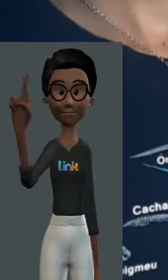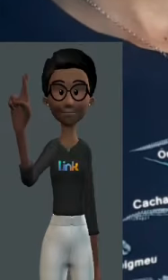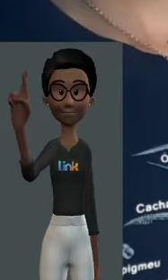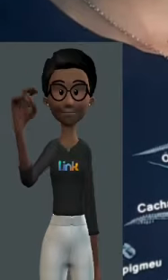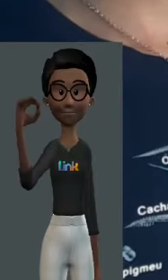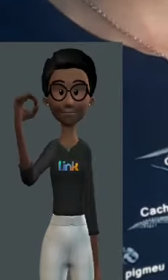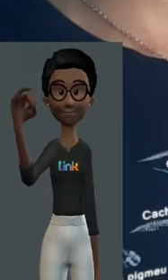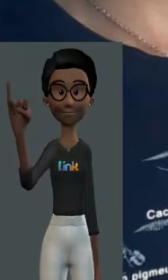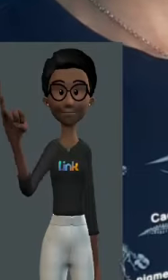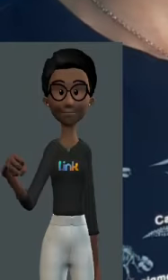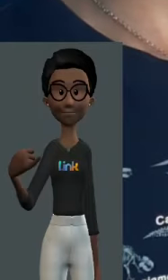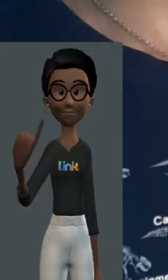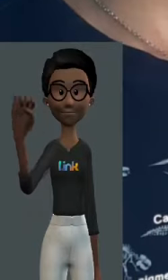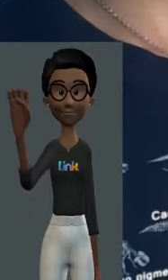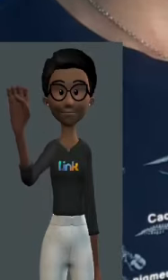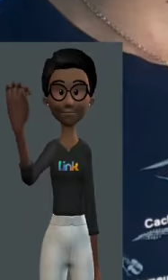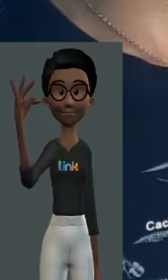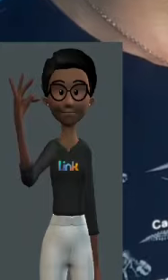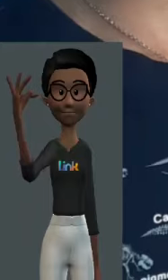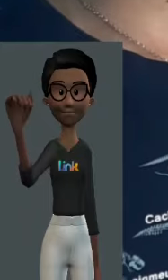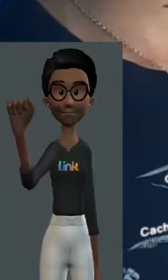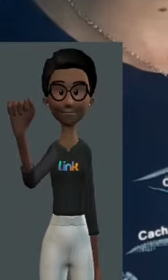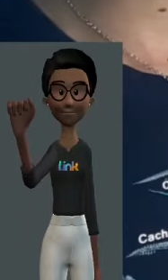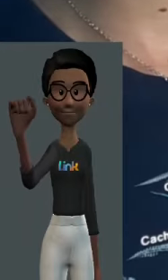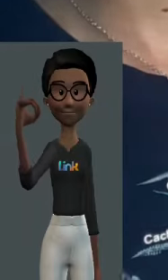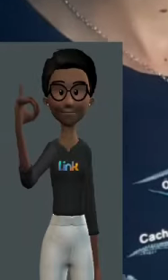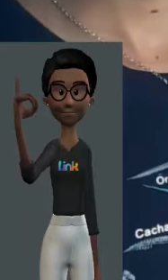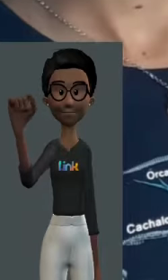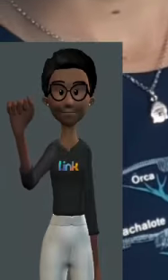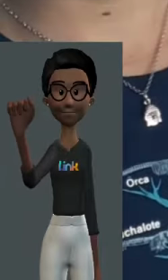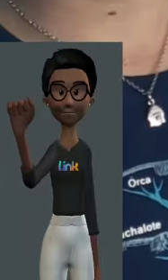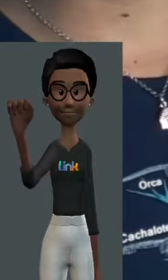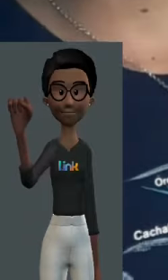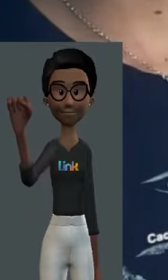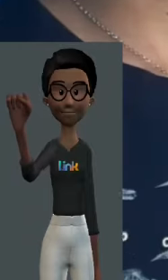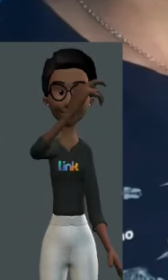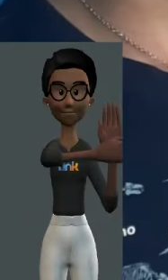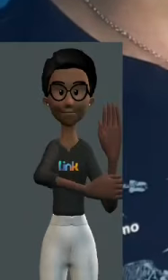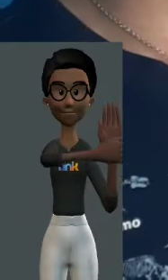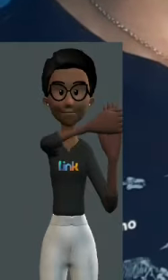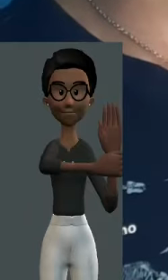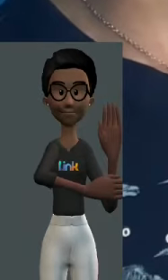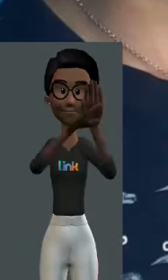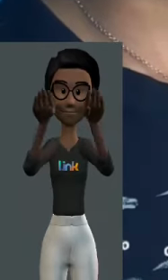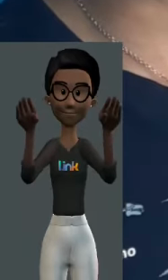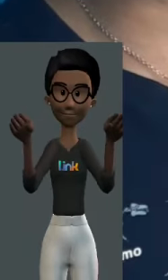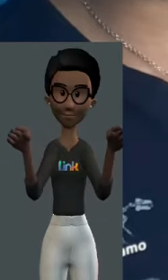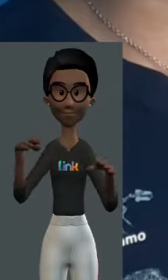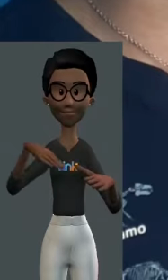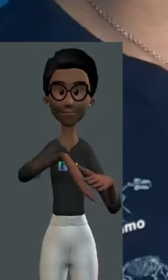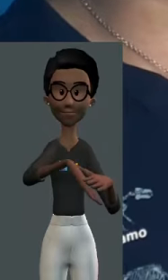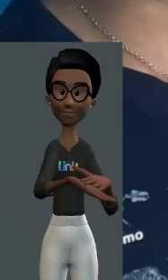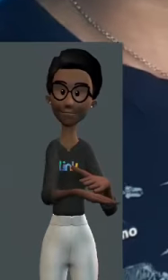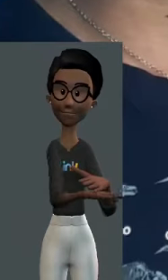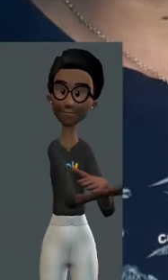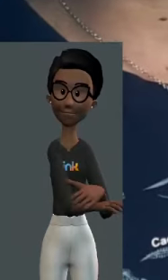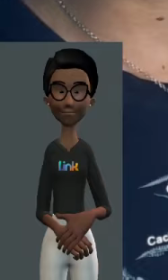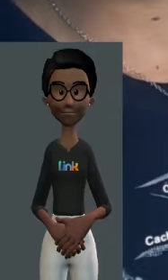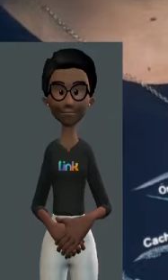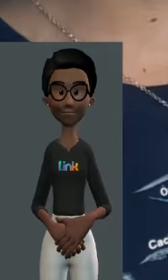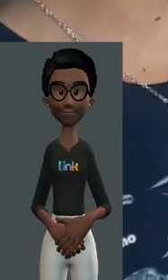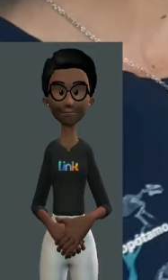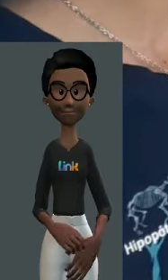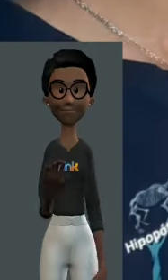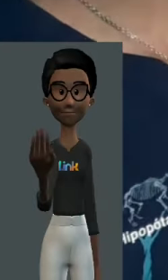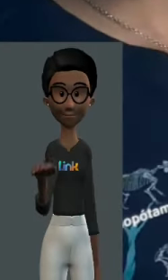coisa, não quer dizer necessariamente que aquilo é o melhor. Por favor, vamos evitar fazer comentários acerca do cenário político